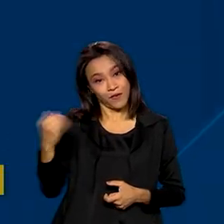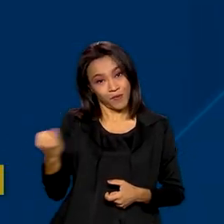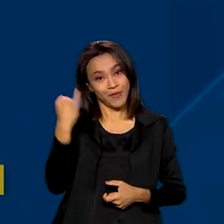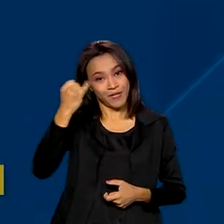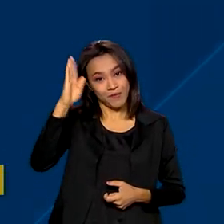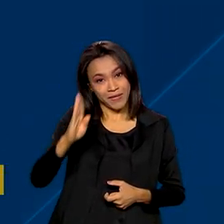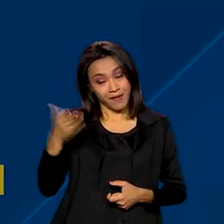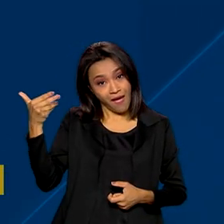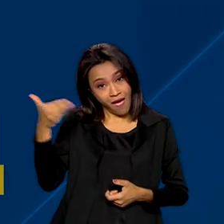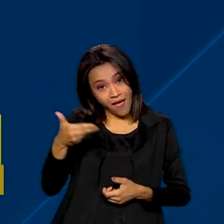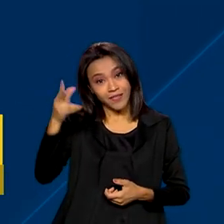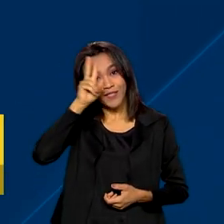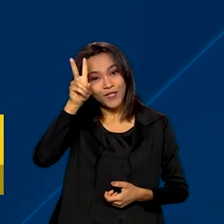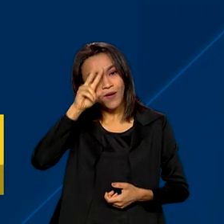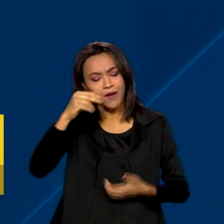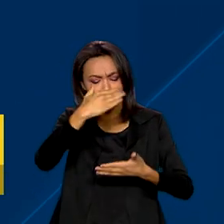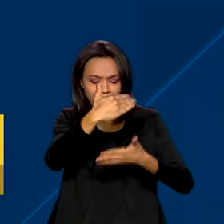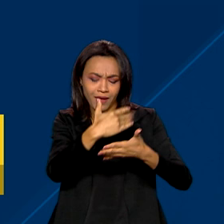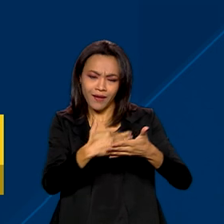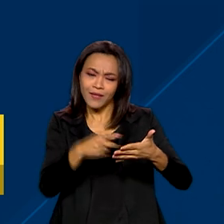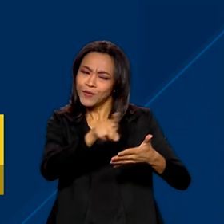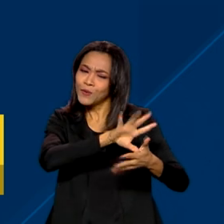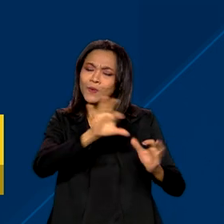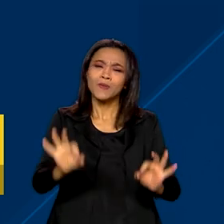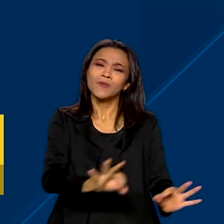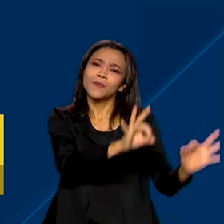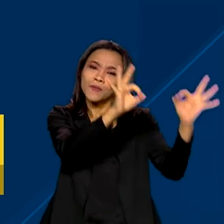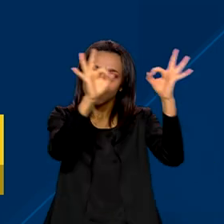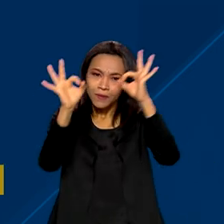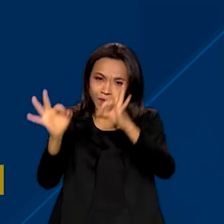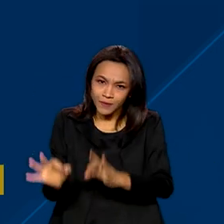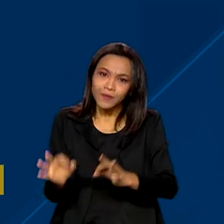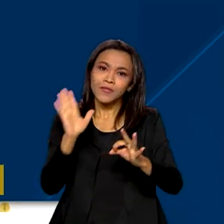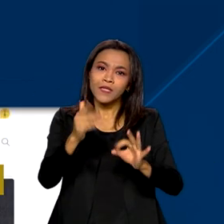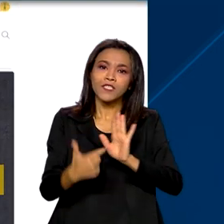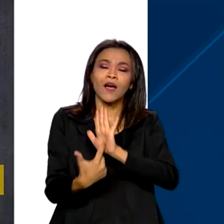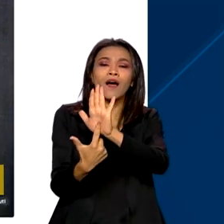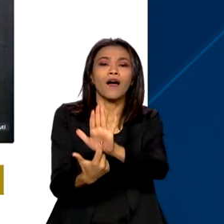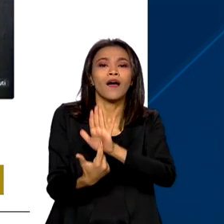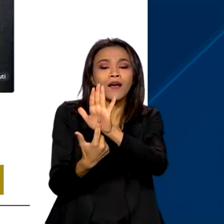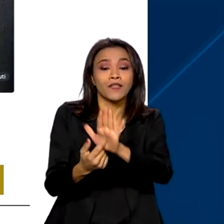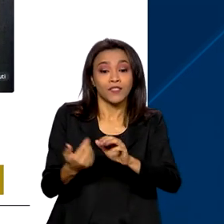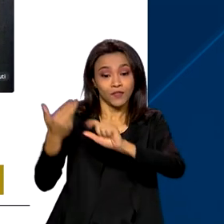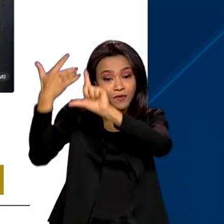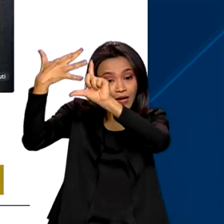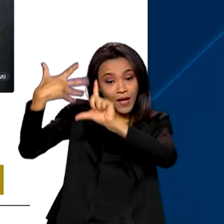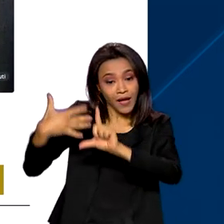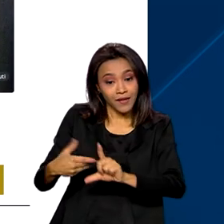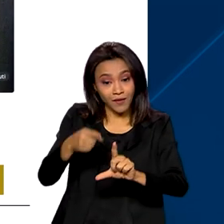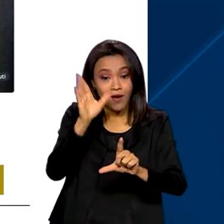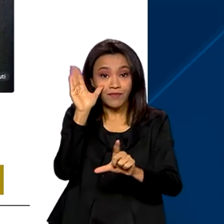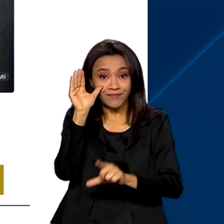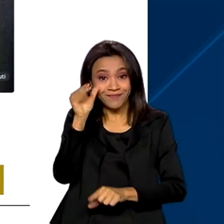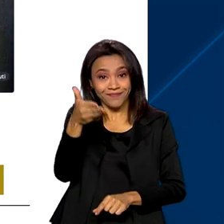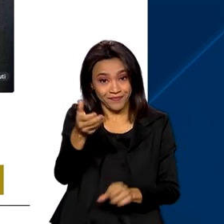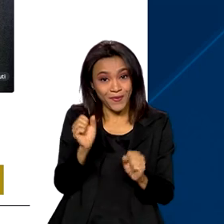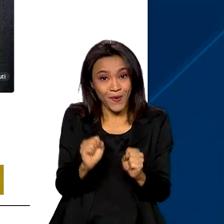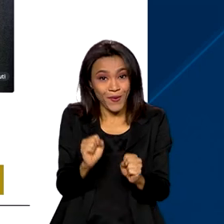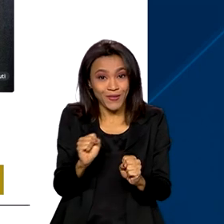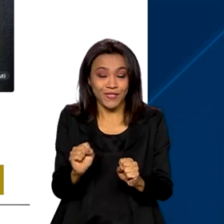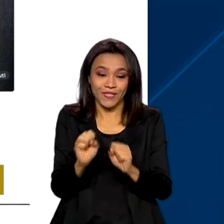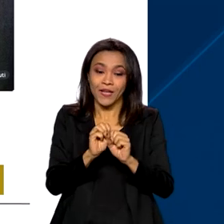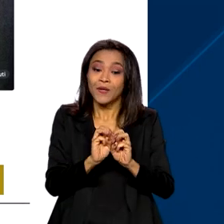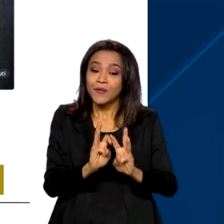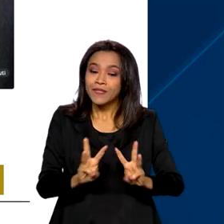histórias estão nas reportagens especiais sobre o Bicentenário, publicadas pela Agência Brasil. Não deixe de conferir. O site